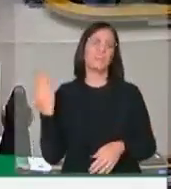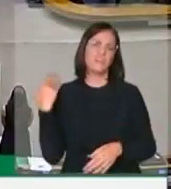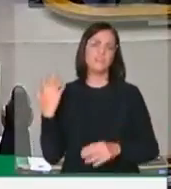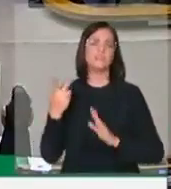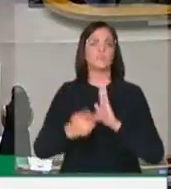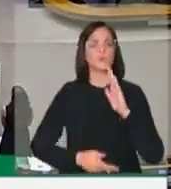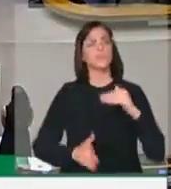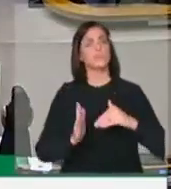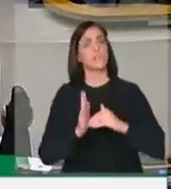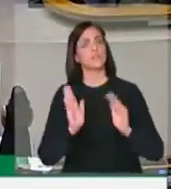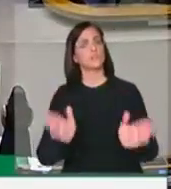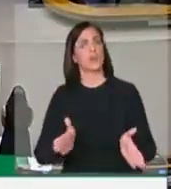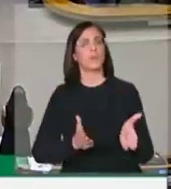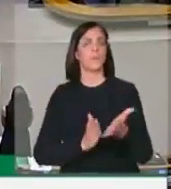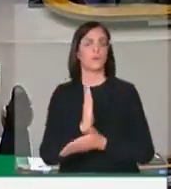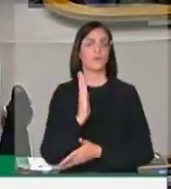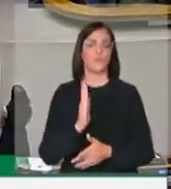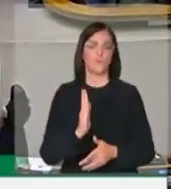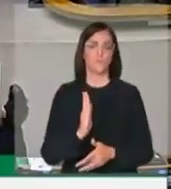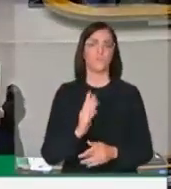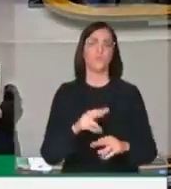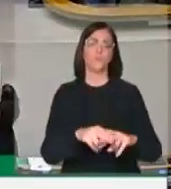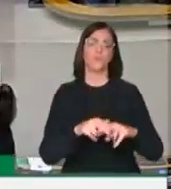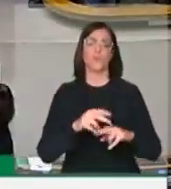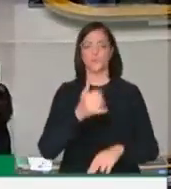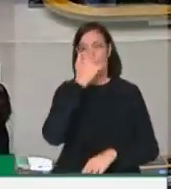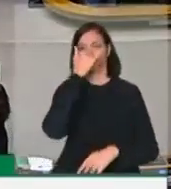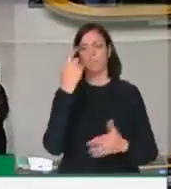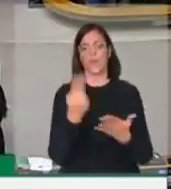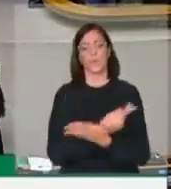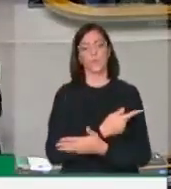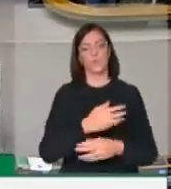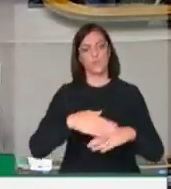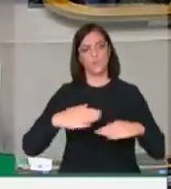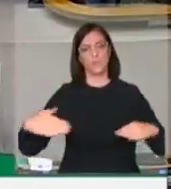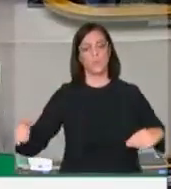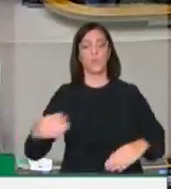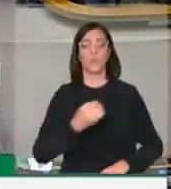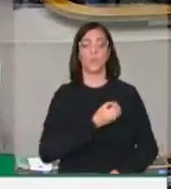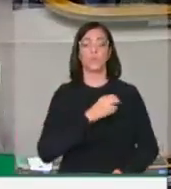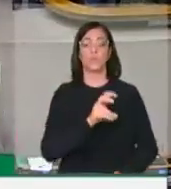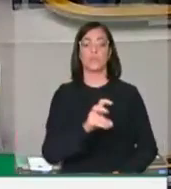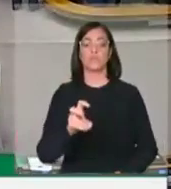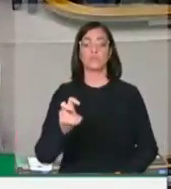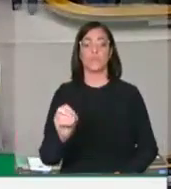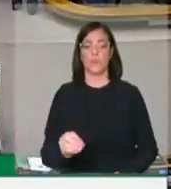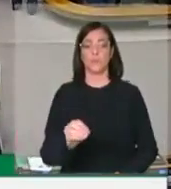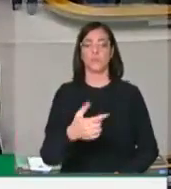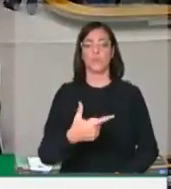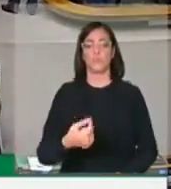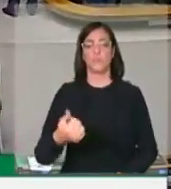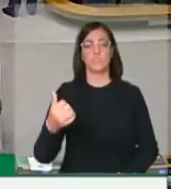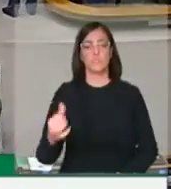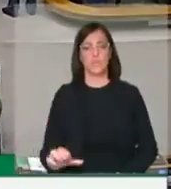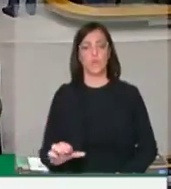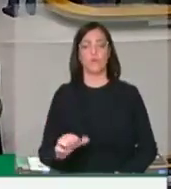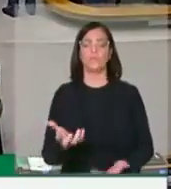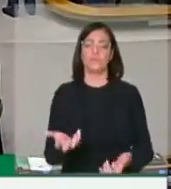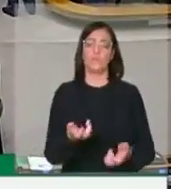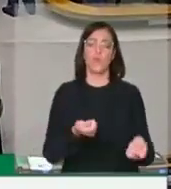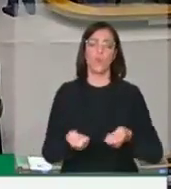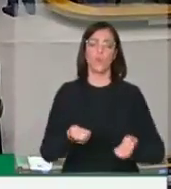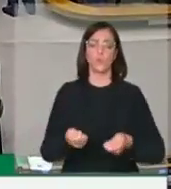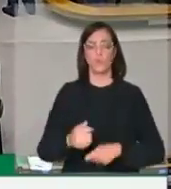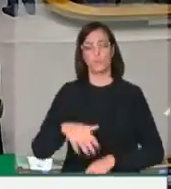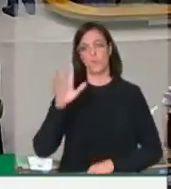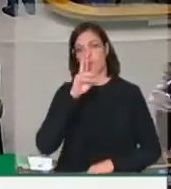o presidente Rodrigo Maia e nós, a Comissão Especial de Reforma do Código de Processo Penal, recebeu aqui o presidente Dias Toffoli, do